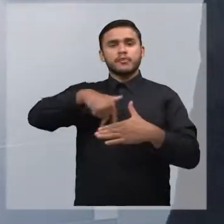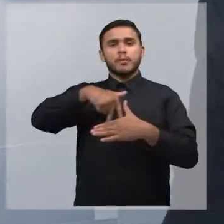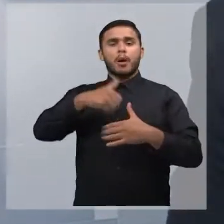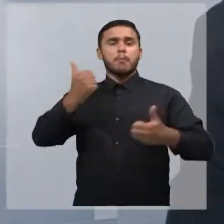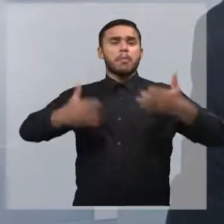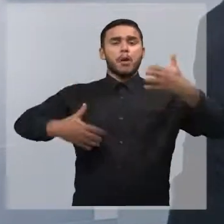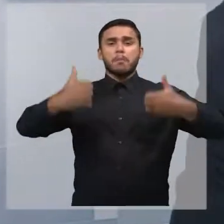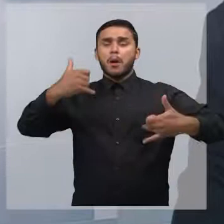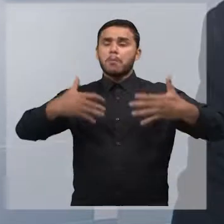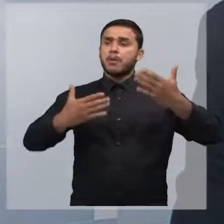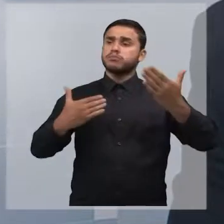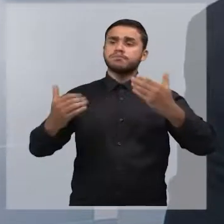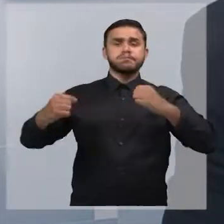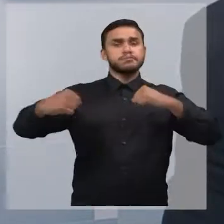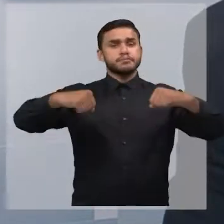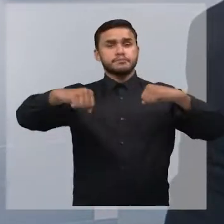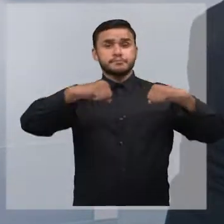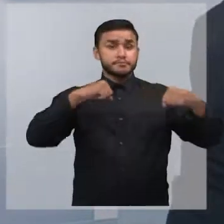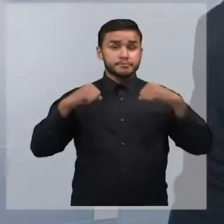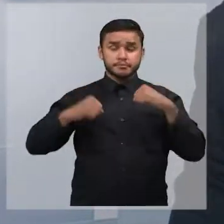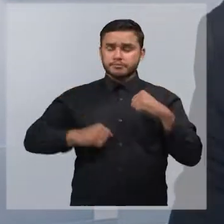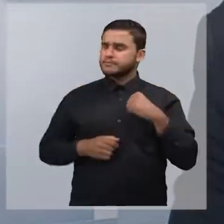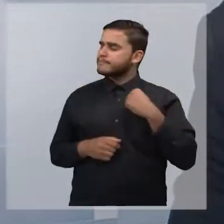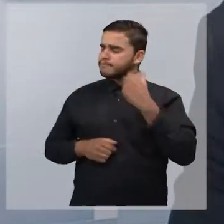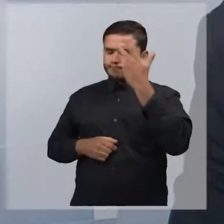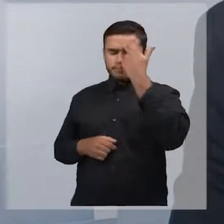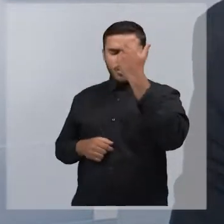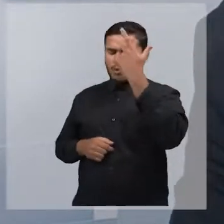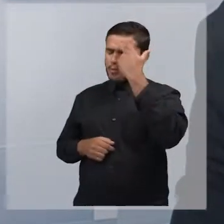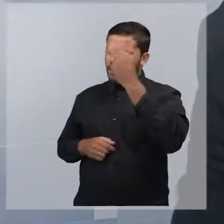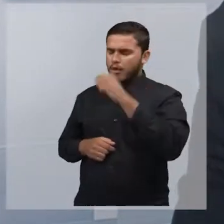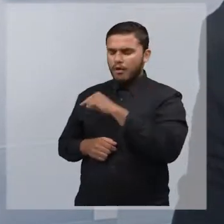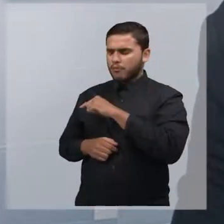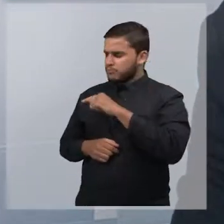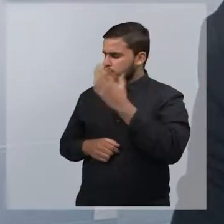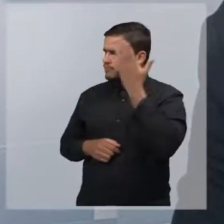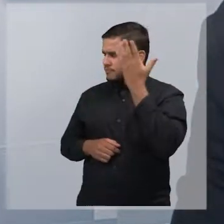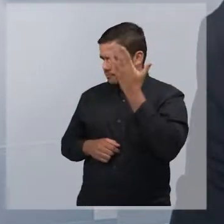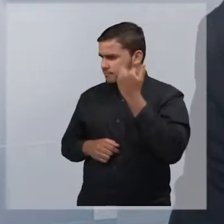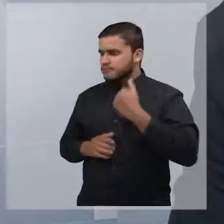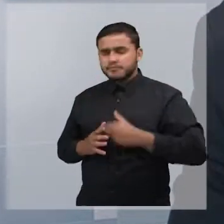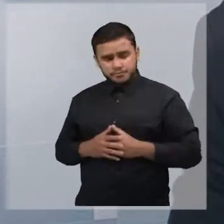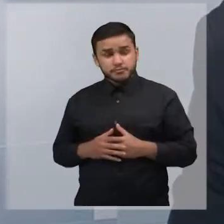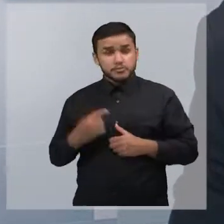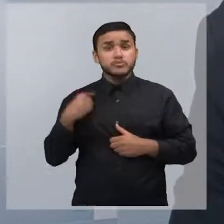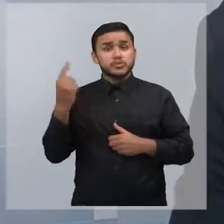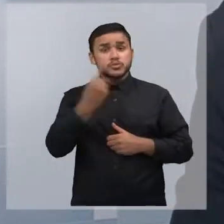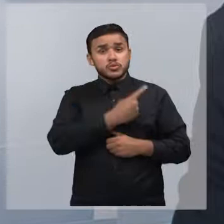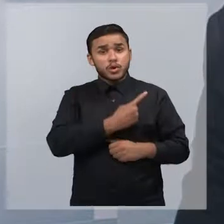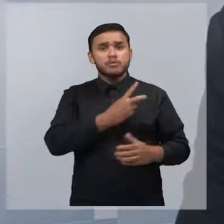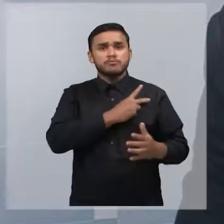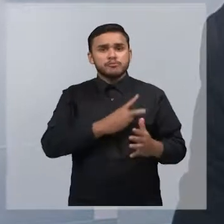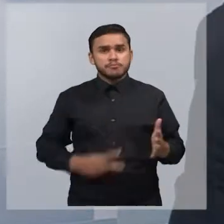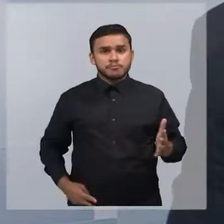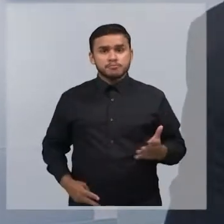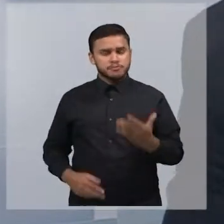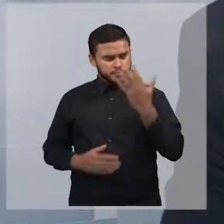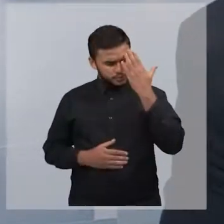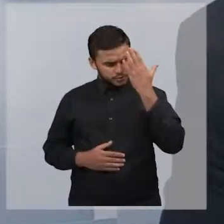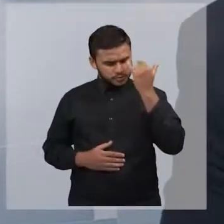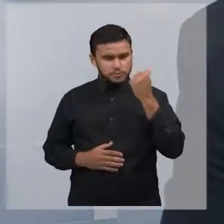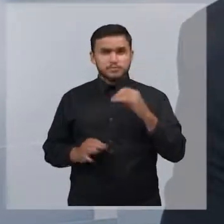para falar. E é natural, e aí eu digo com muita tranquilidade, que nós, os